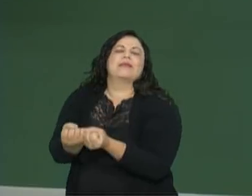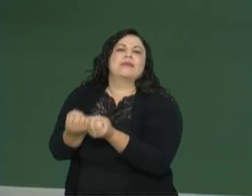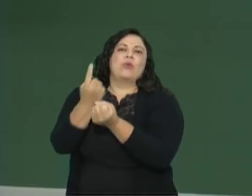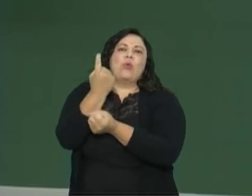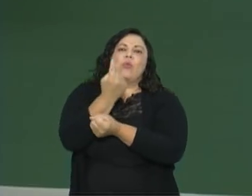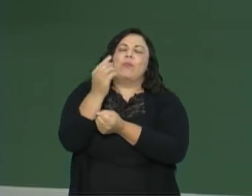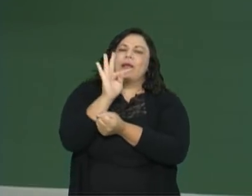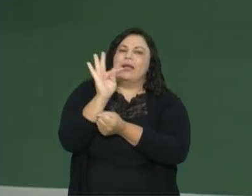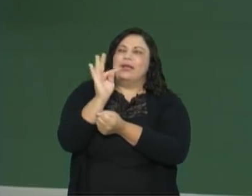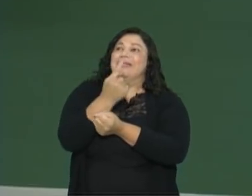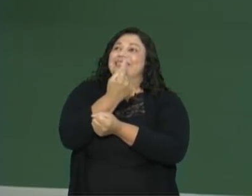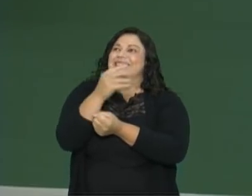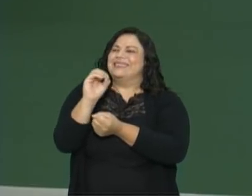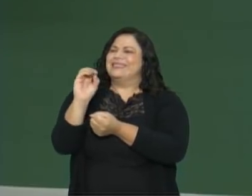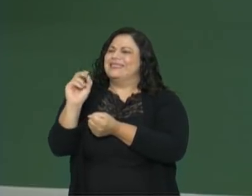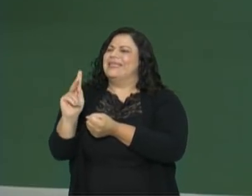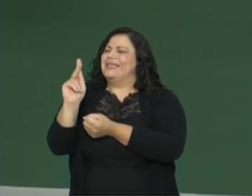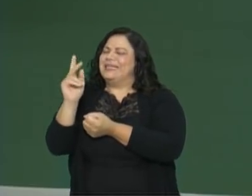100 quilos.